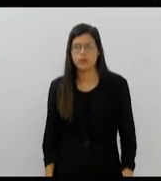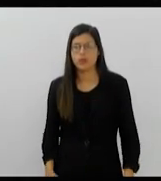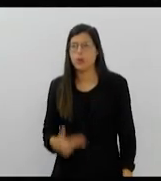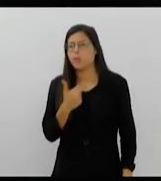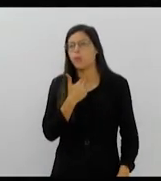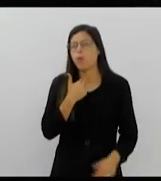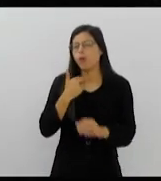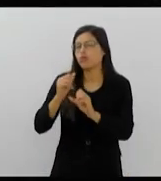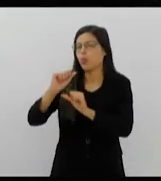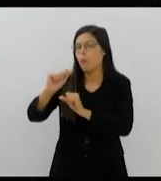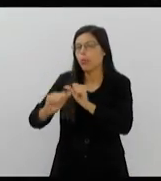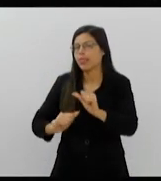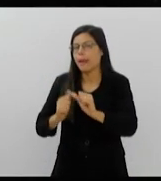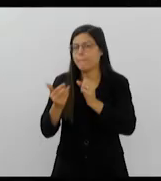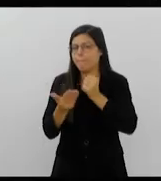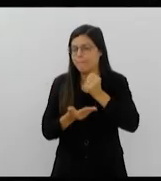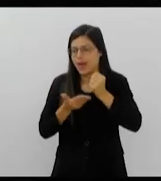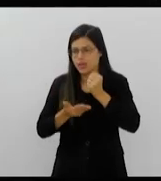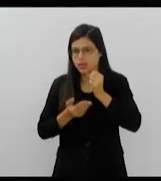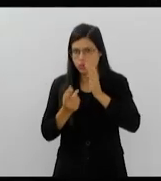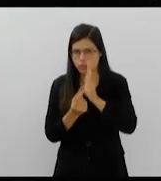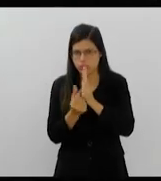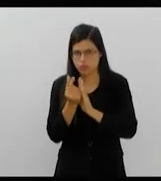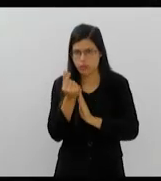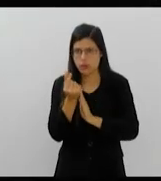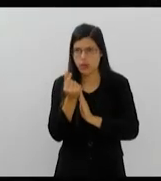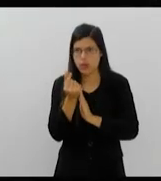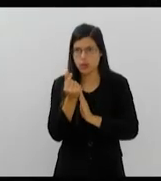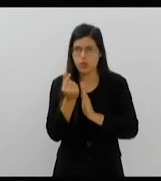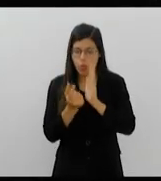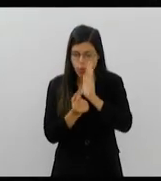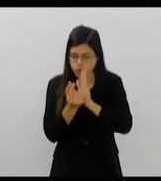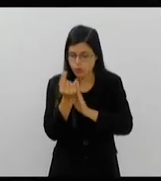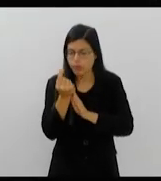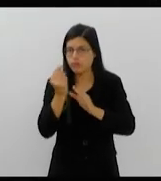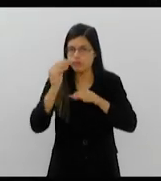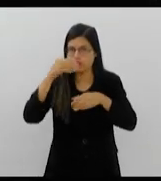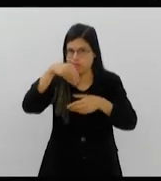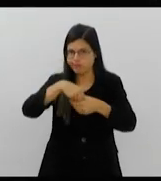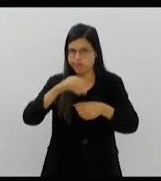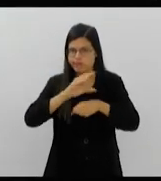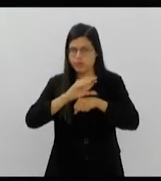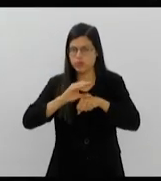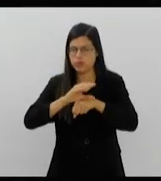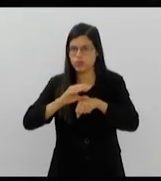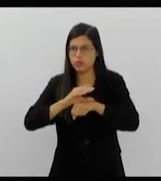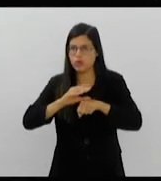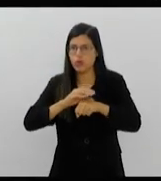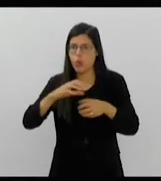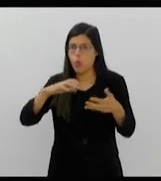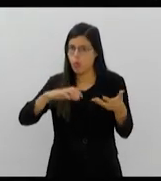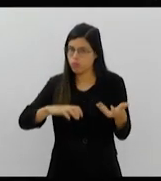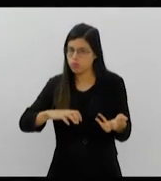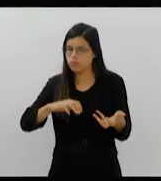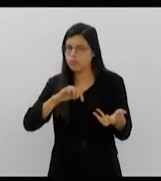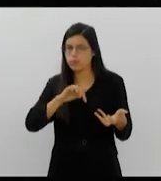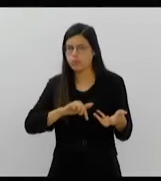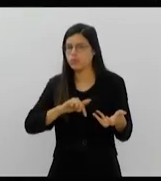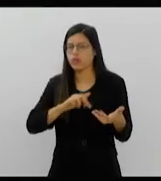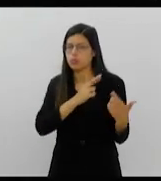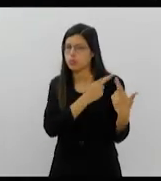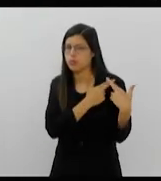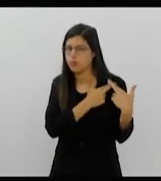na essência do orçamento, porque o orçamento está constitucionalizado, então cabe ao Congresso Nacional, eu não